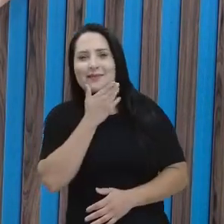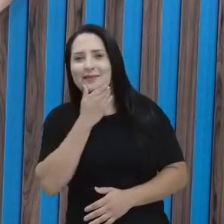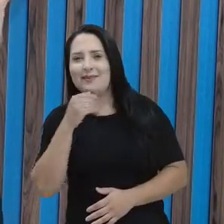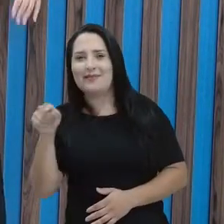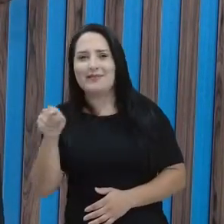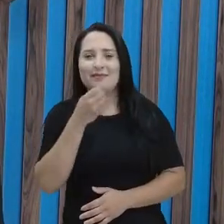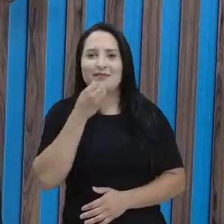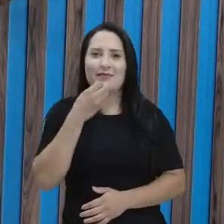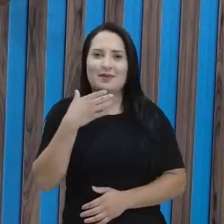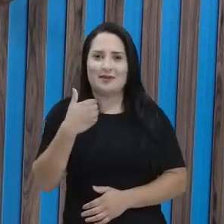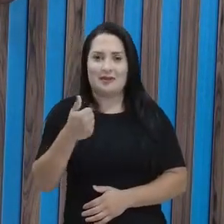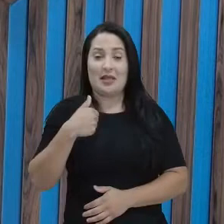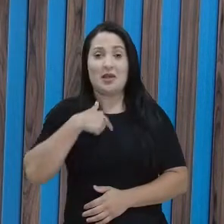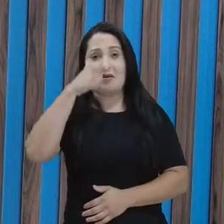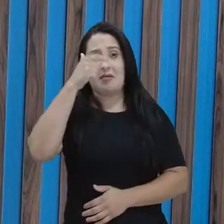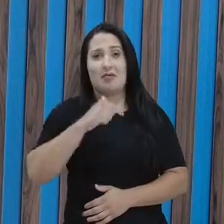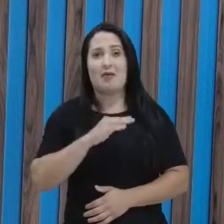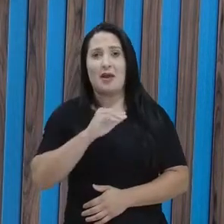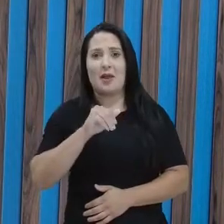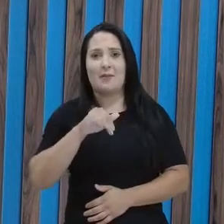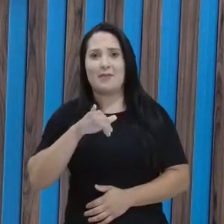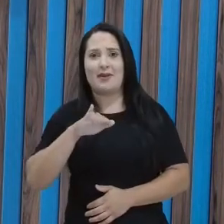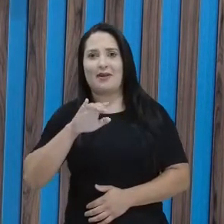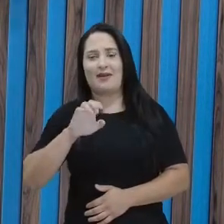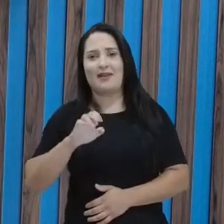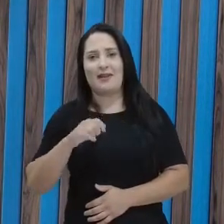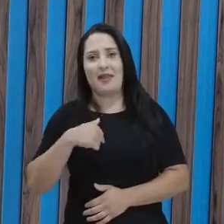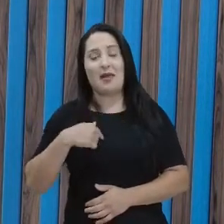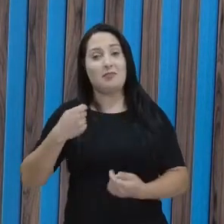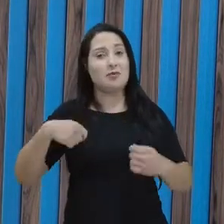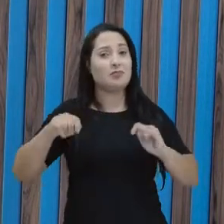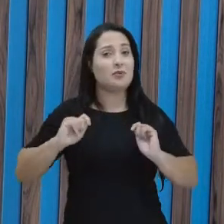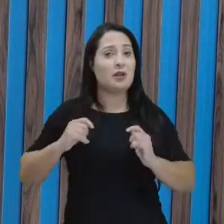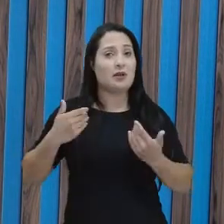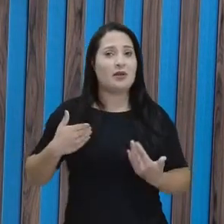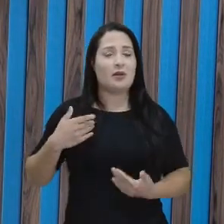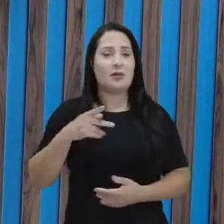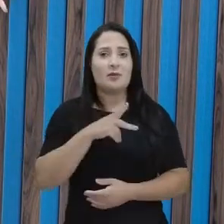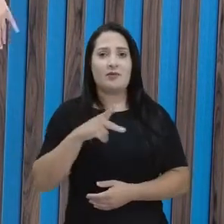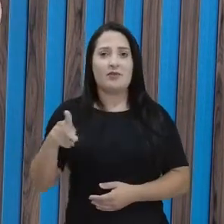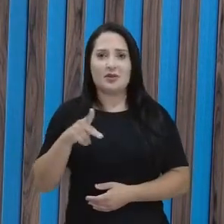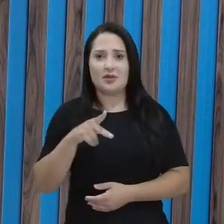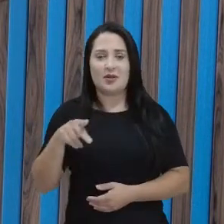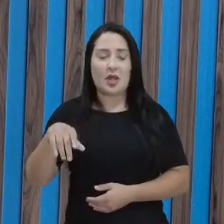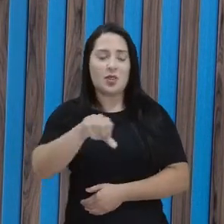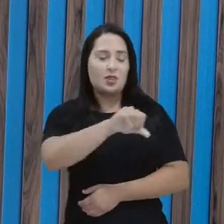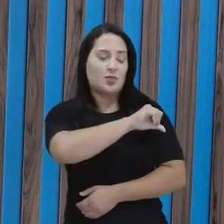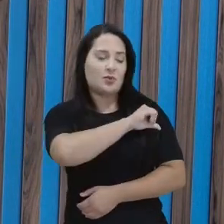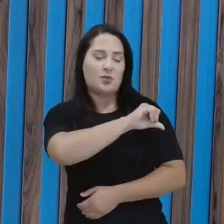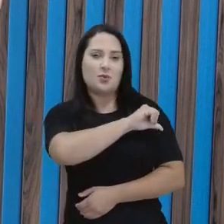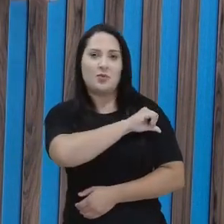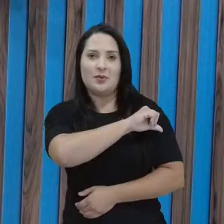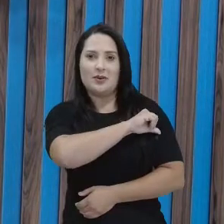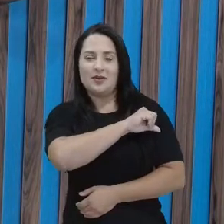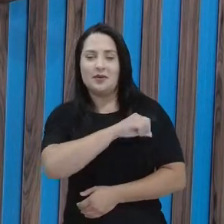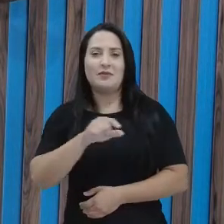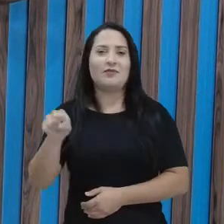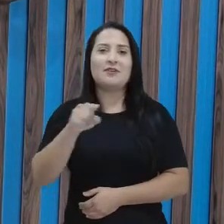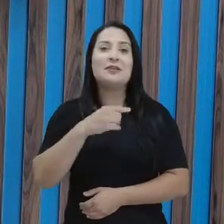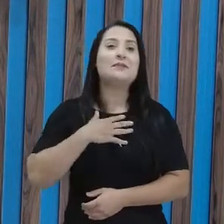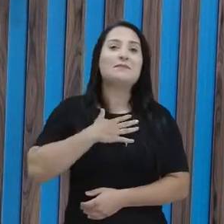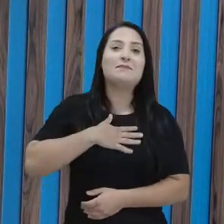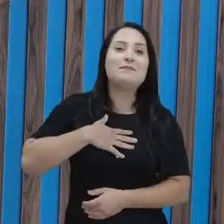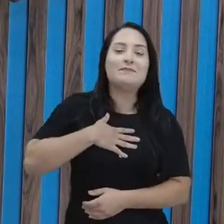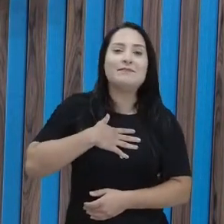tudo bem? Eu sou Camille Borba e este é o meu sinal. E hoje eu serei a professora de vocês do 9º ano. Como vocês